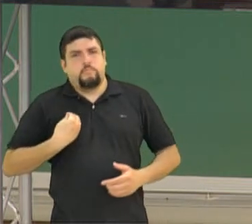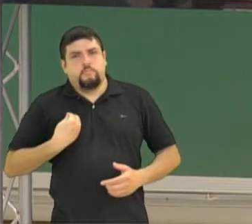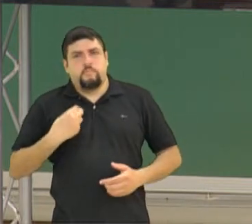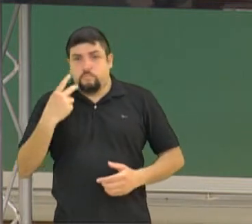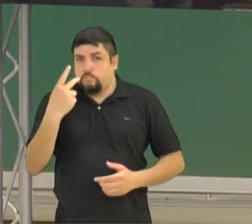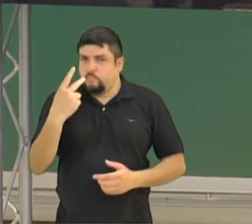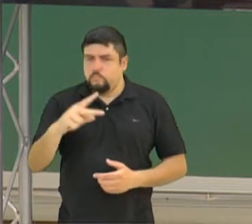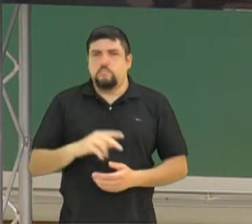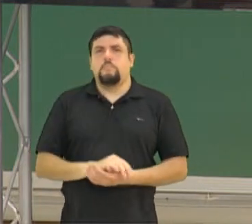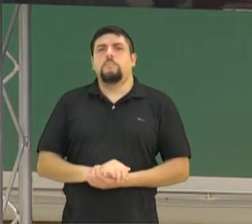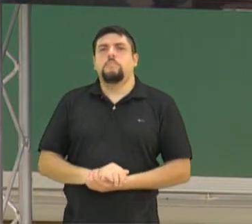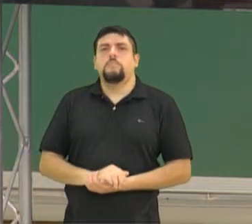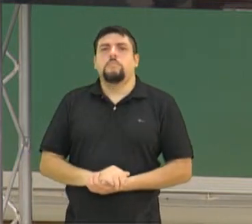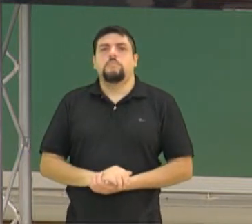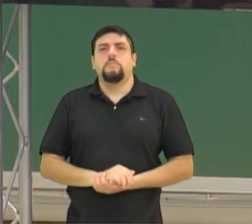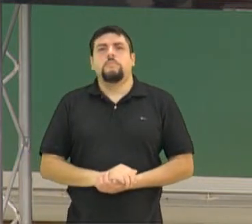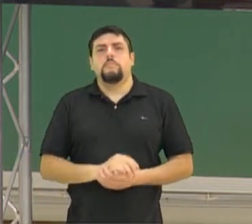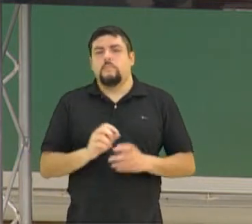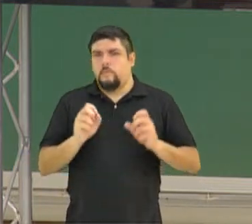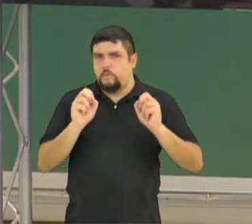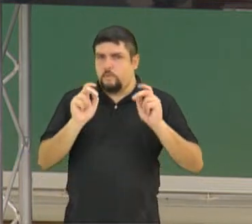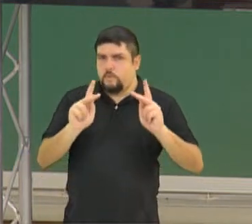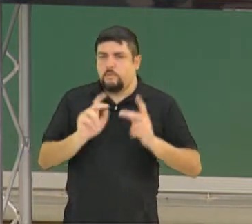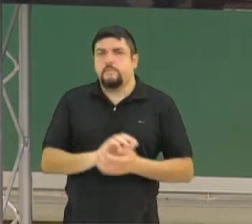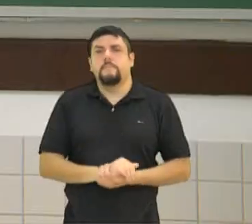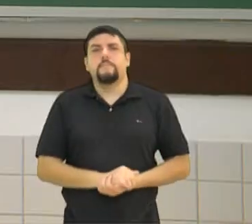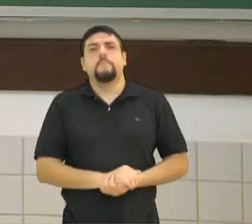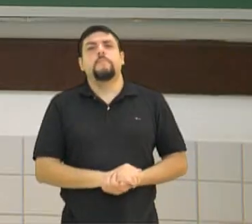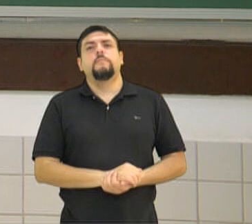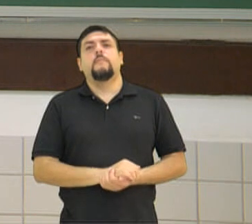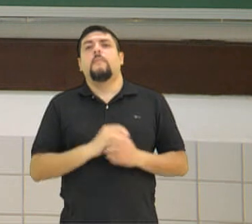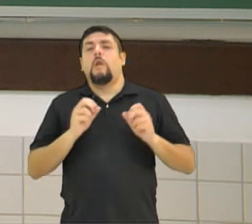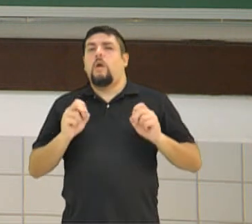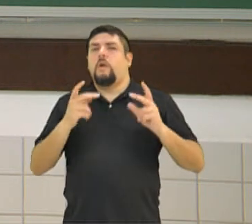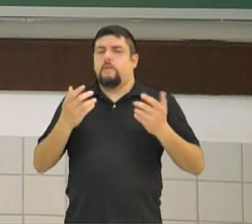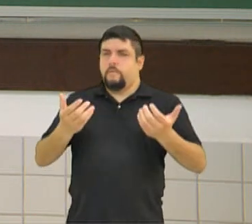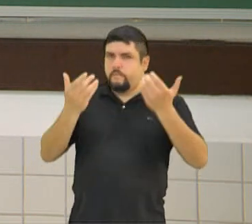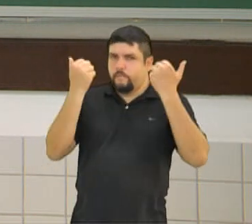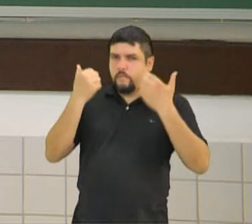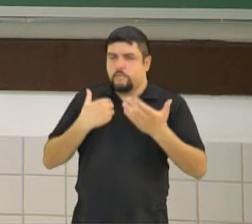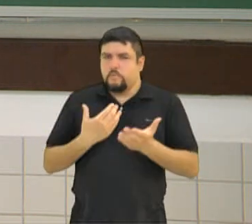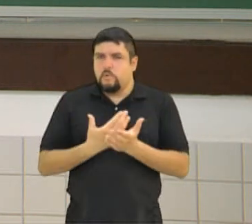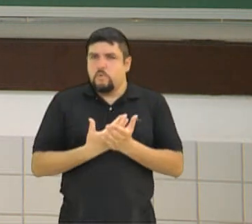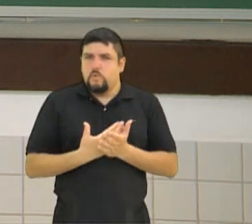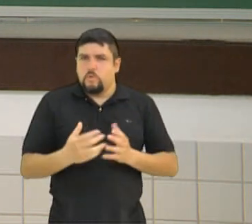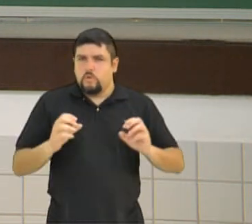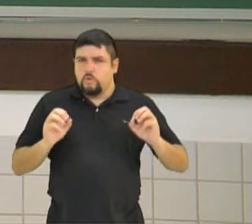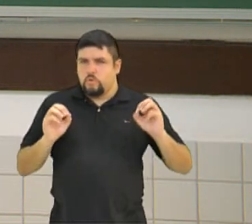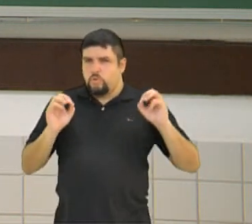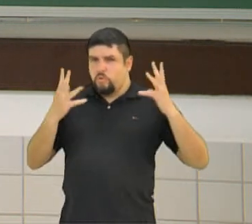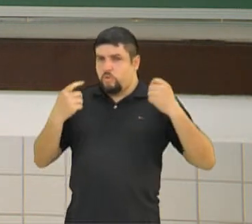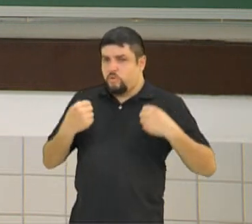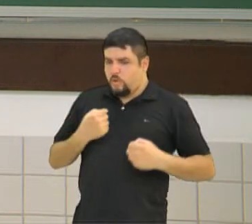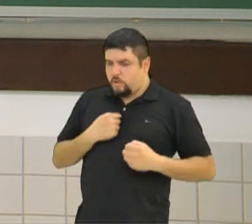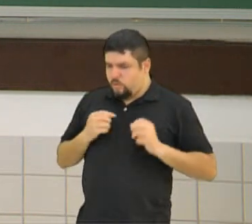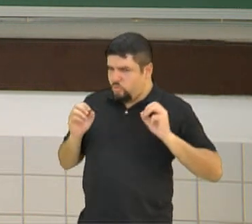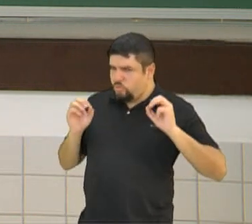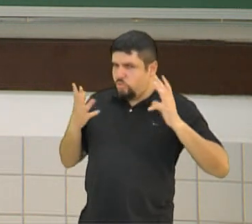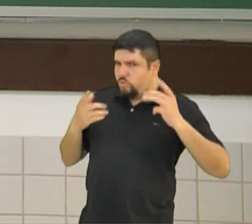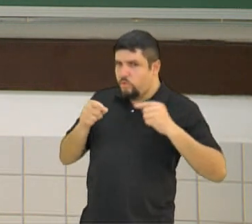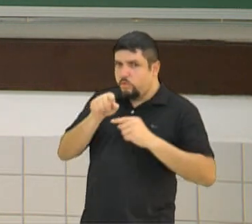presença lá no ambiente virtual. Tranquilinho? Belezinha? Vamos então, galera, começar esse show? Eu vou dizer show